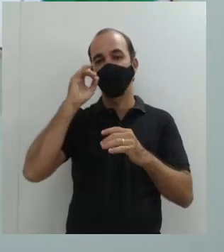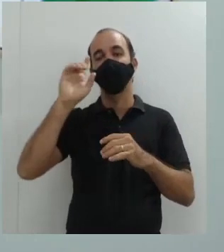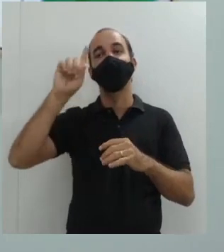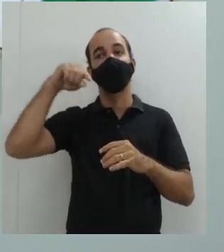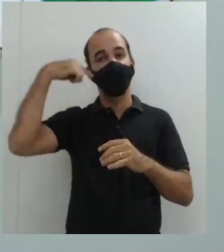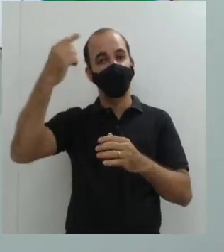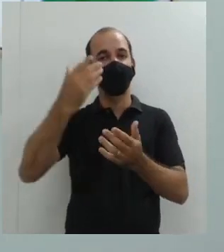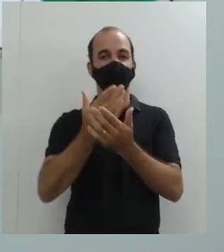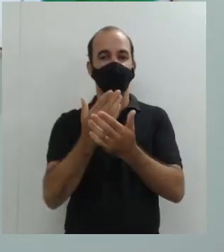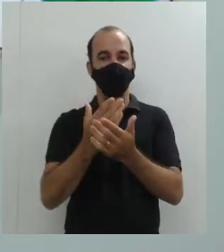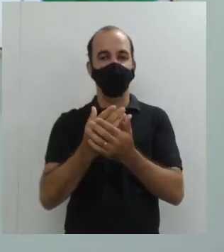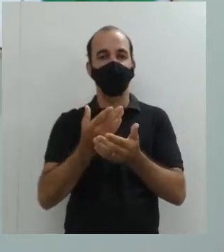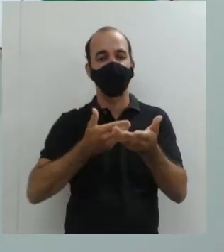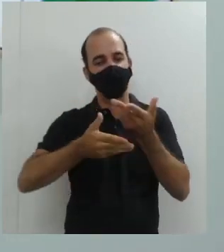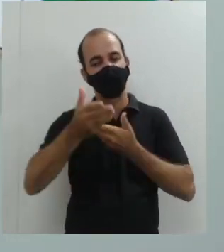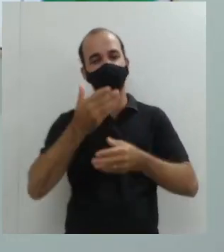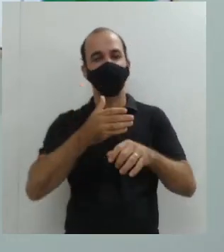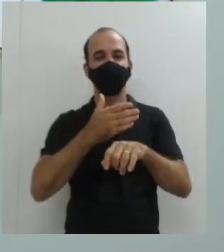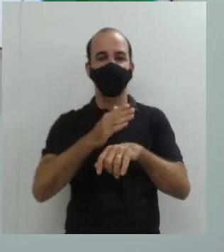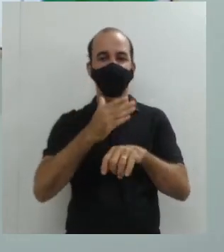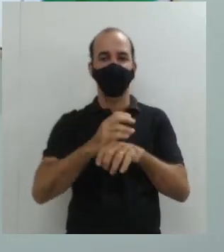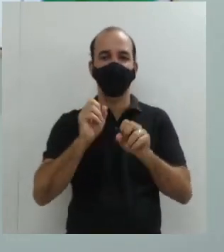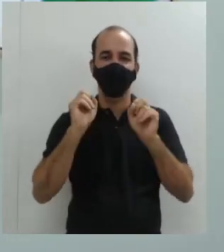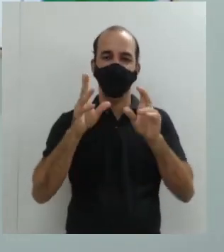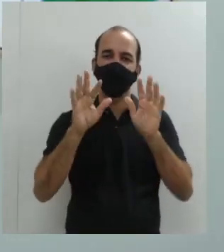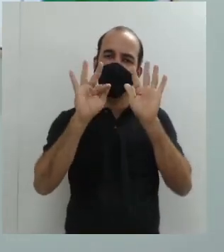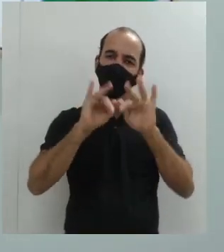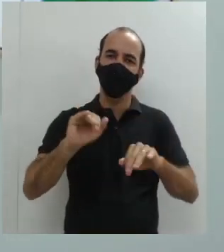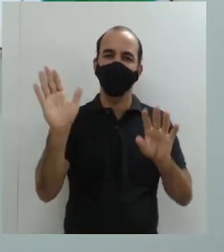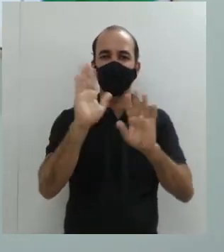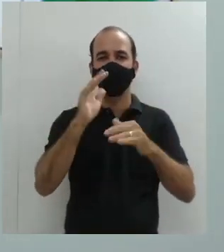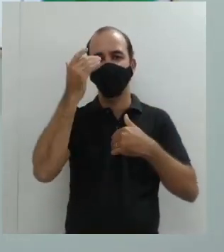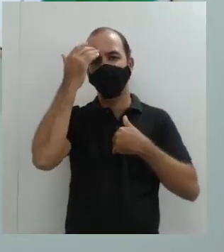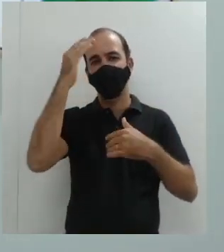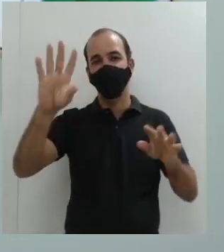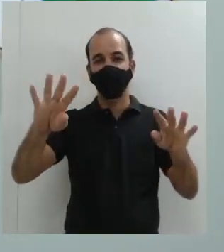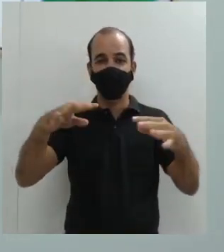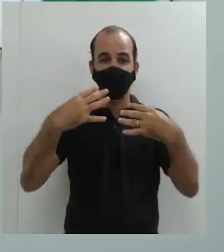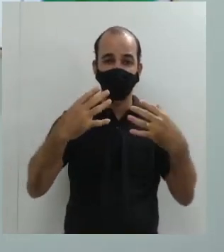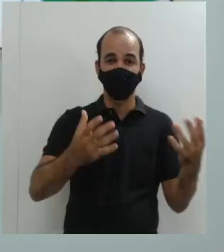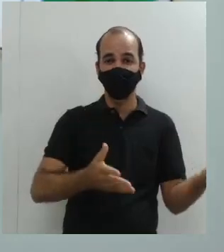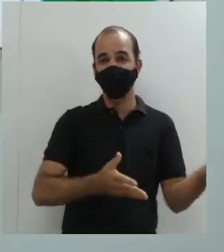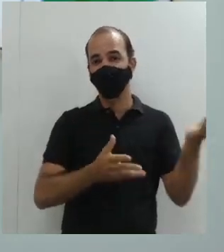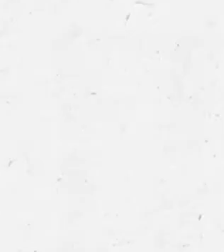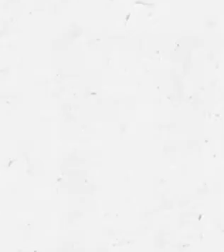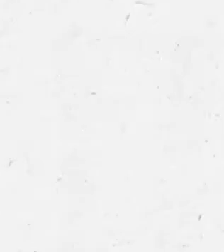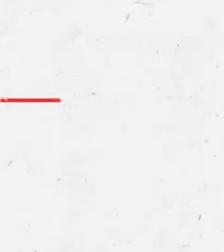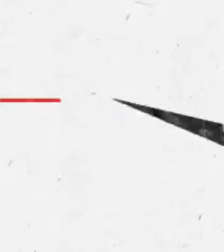dá um toque na resolução para você, beleza? Um cheiro no seu coração. Bora lá, Robertão?